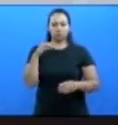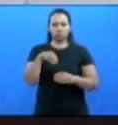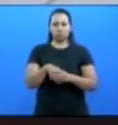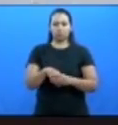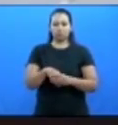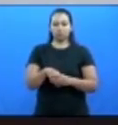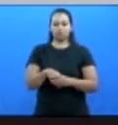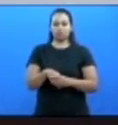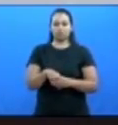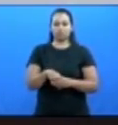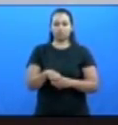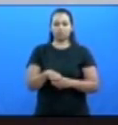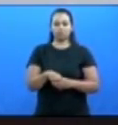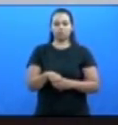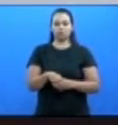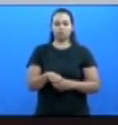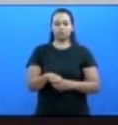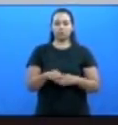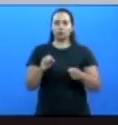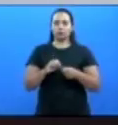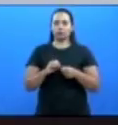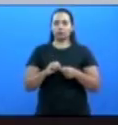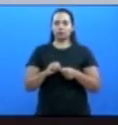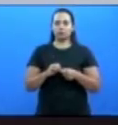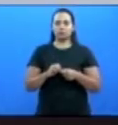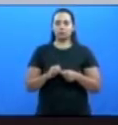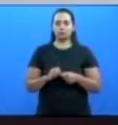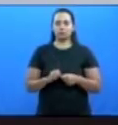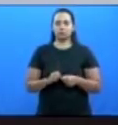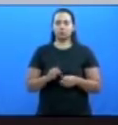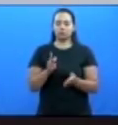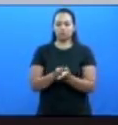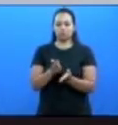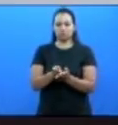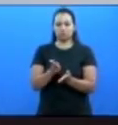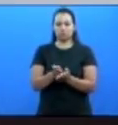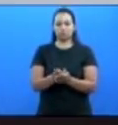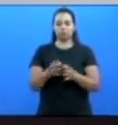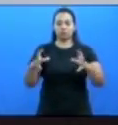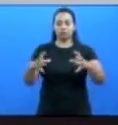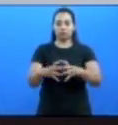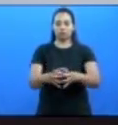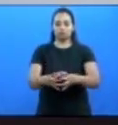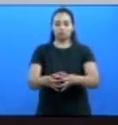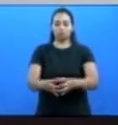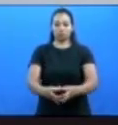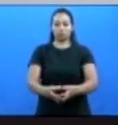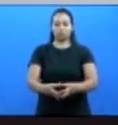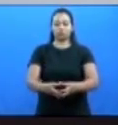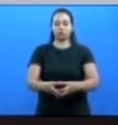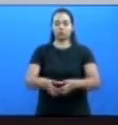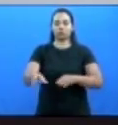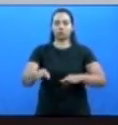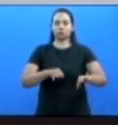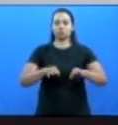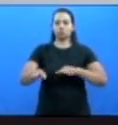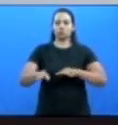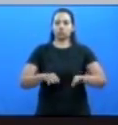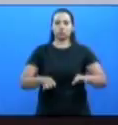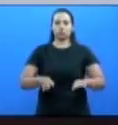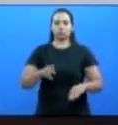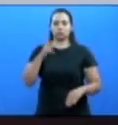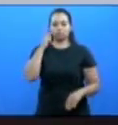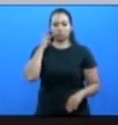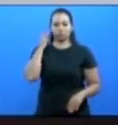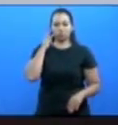respeitando a tradição nesta casa da votação em grupos, Nada obsta que os vereadores queiram votar de